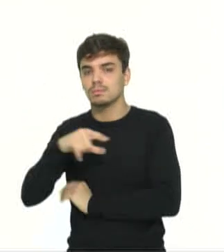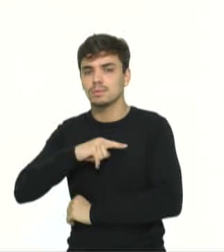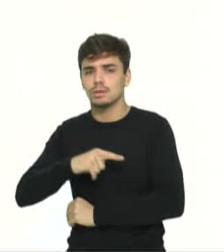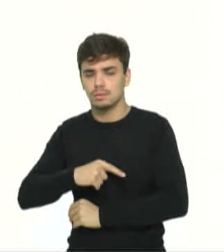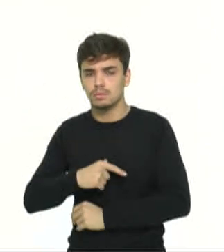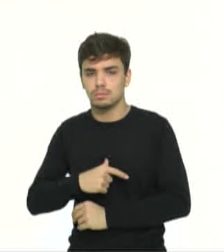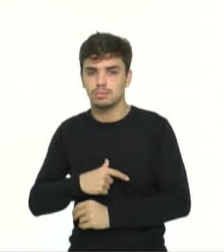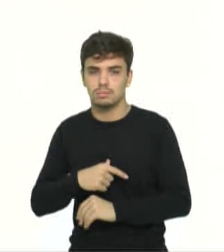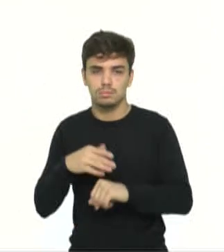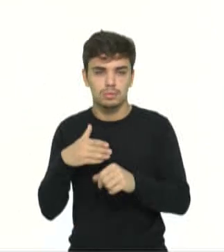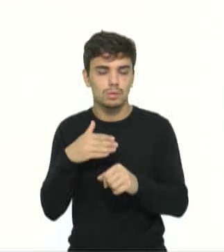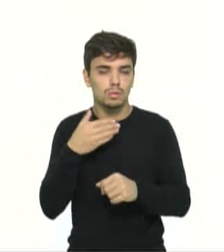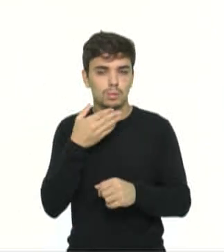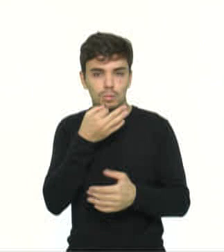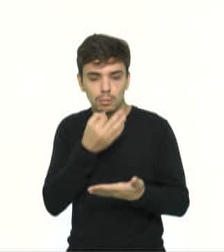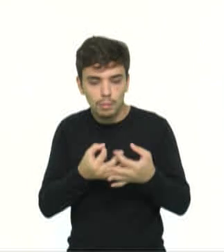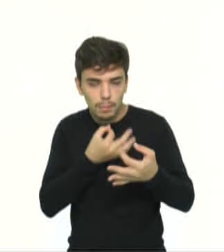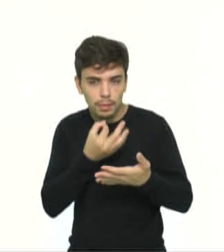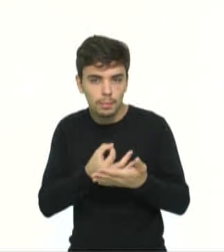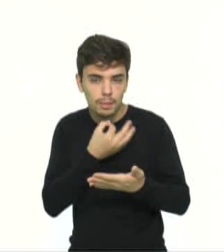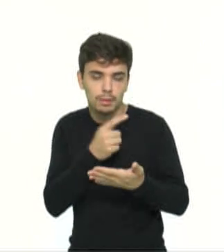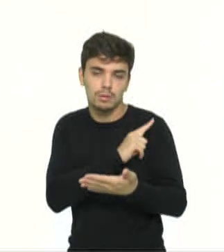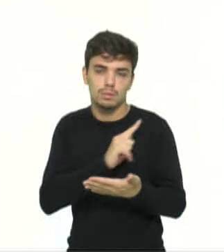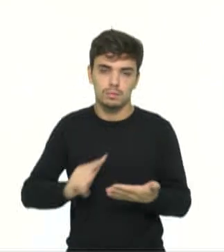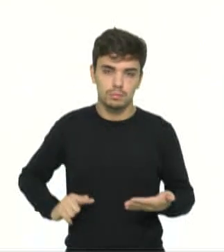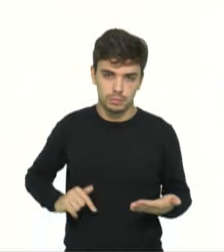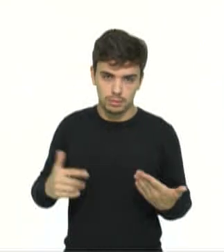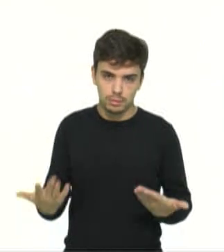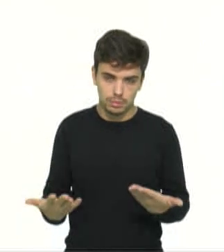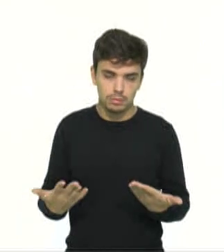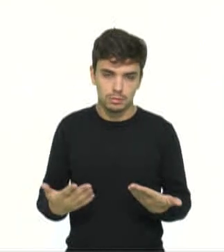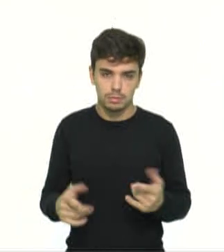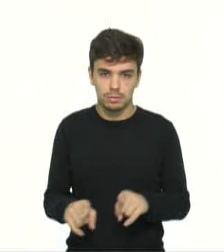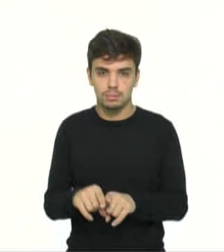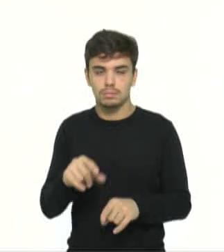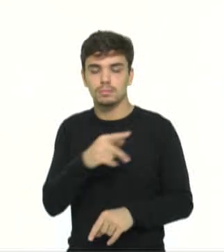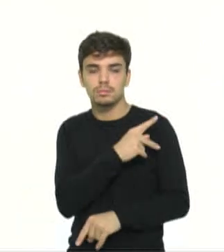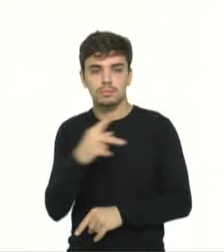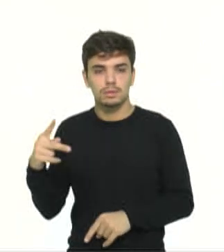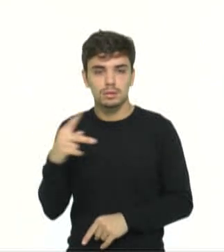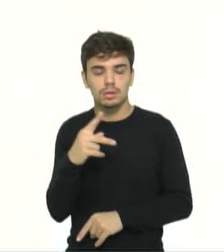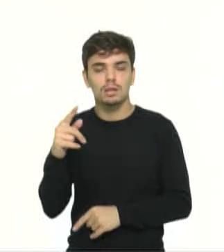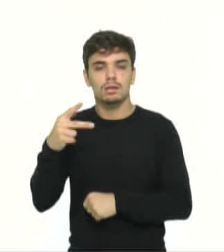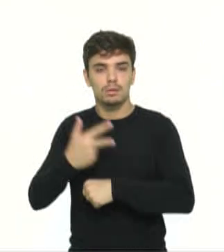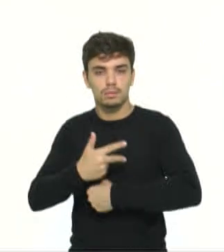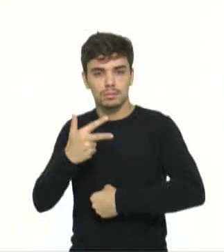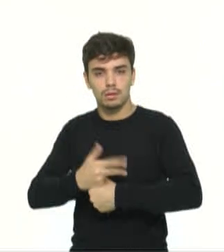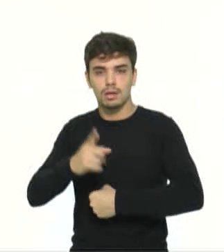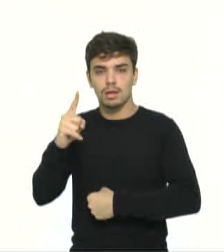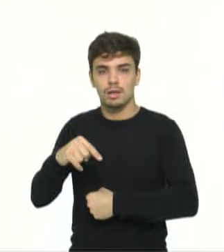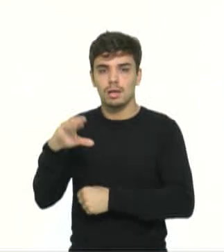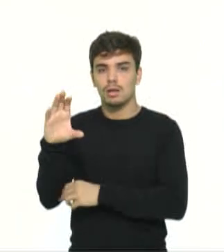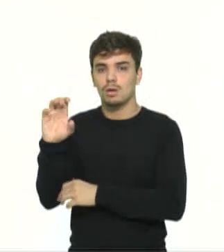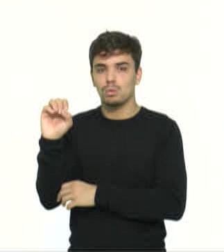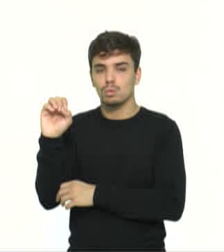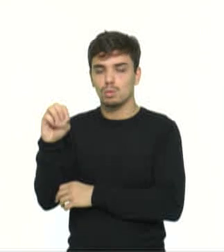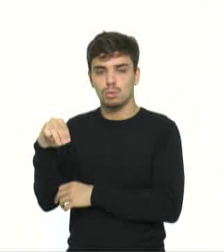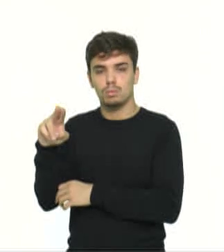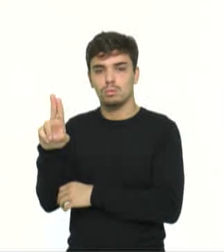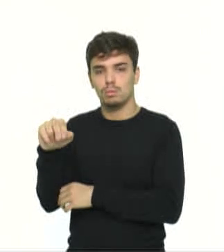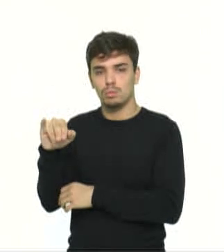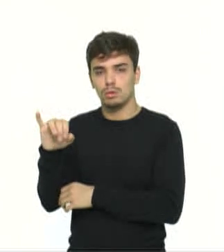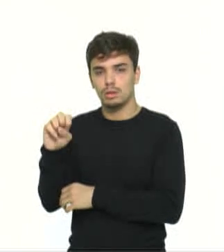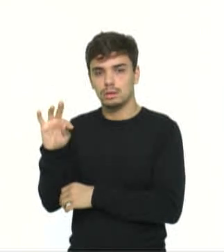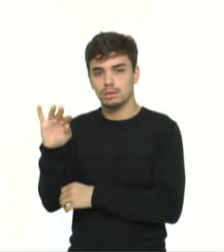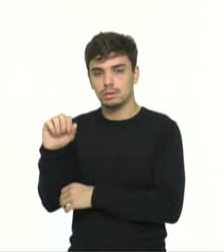governo norte-americano de que Arbenz, presidente da Guatemala, era um comunista perigoso.